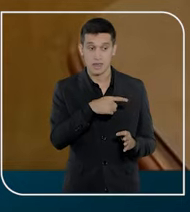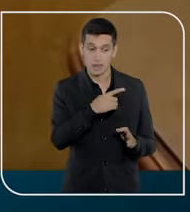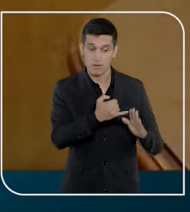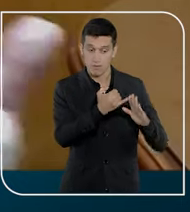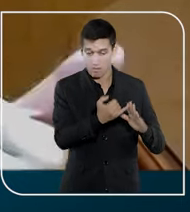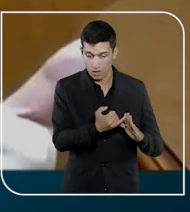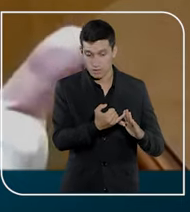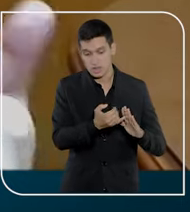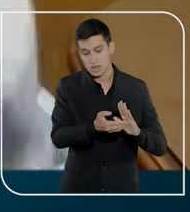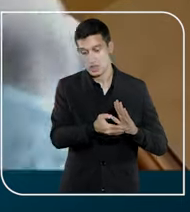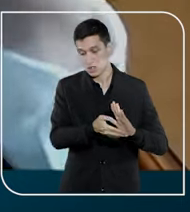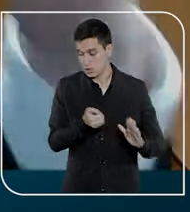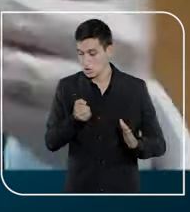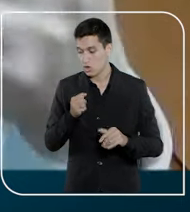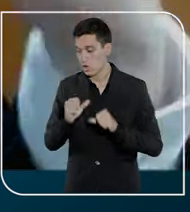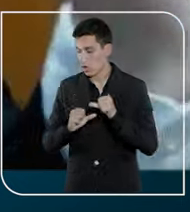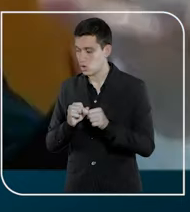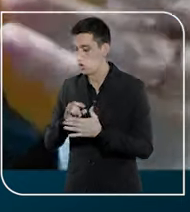e caiu